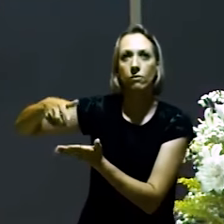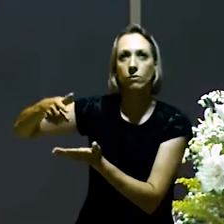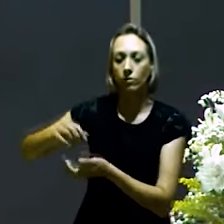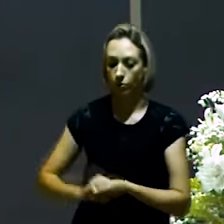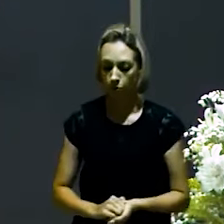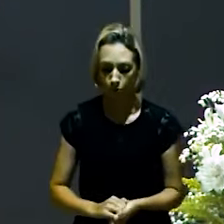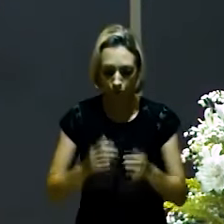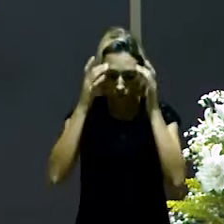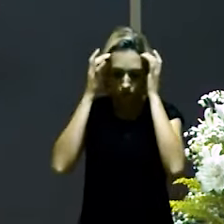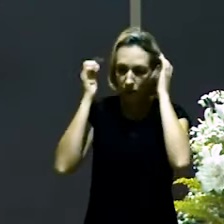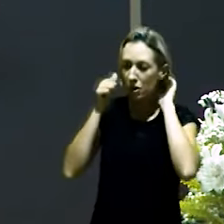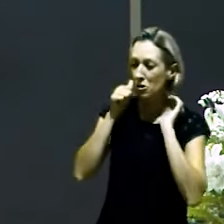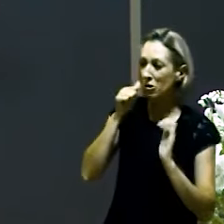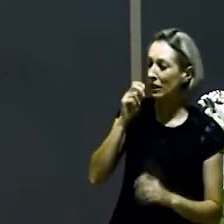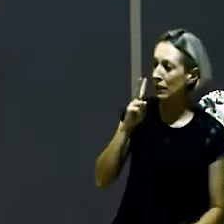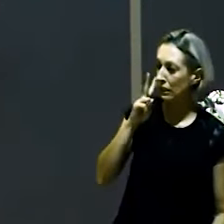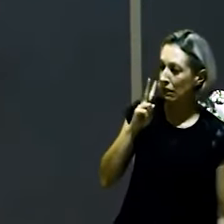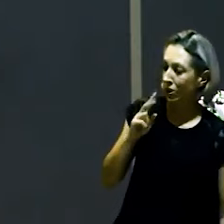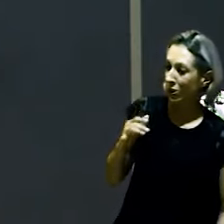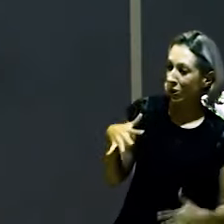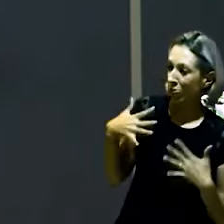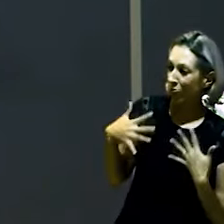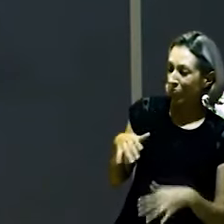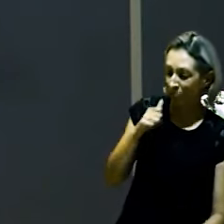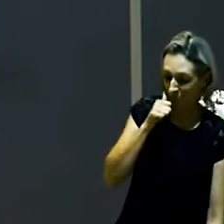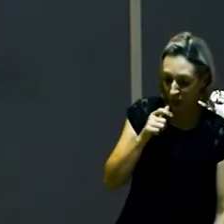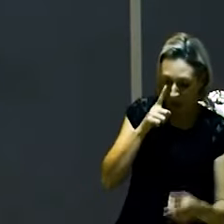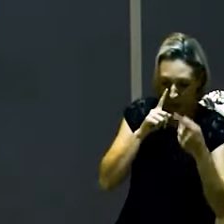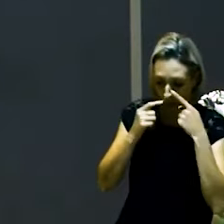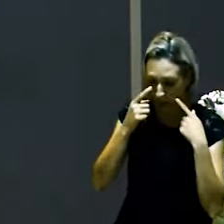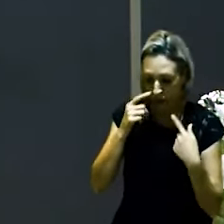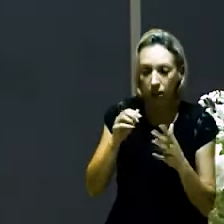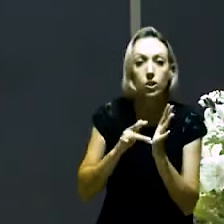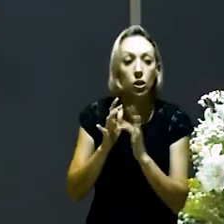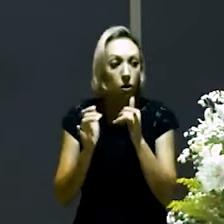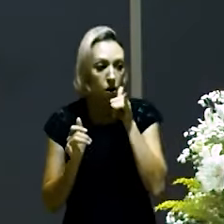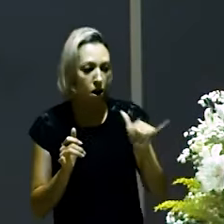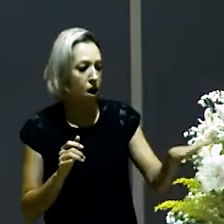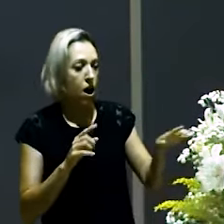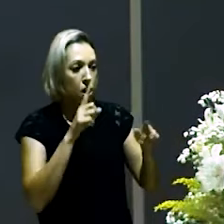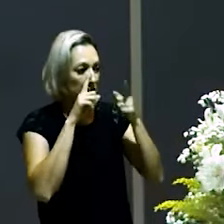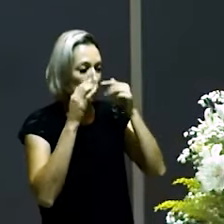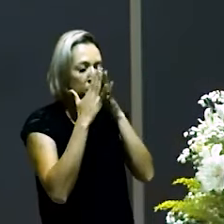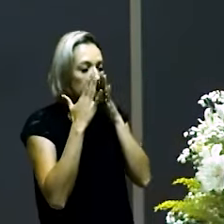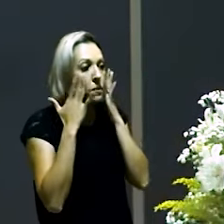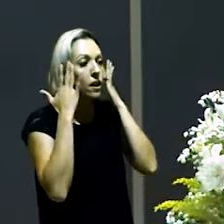As mulheres olhavam e choravam por ele. Ele dizia: mulheres, não chorem por mim, chorem pelos seus filhos.